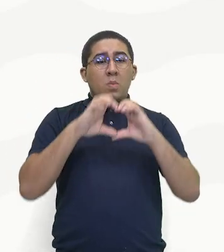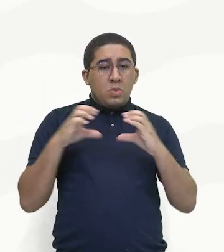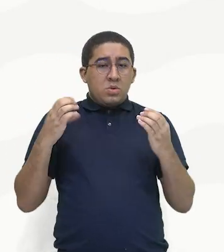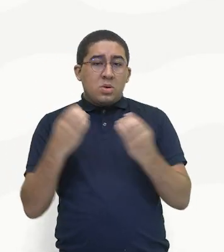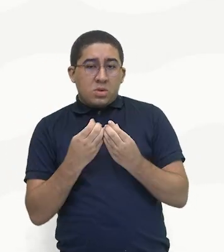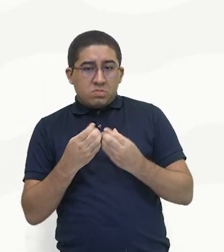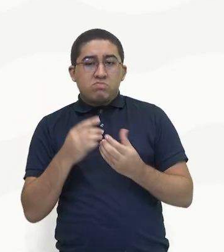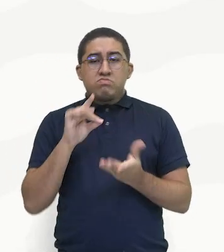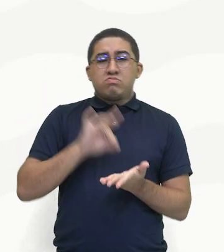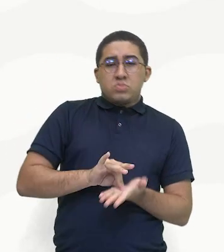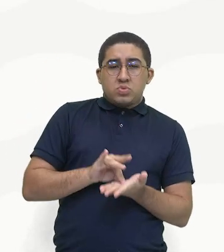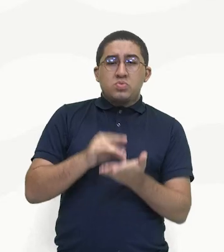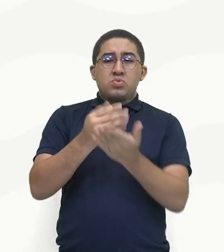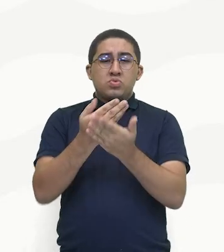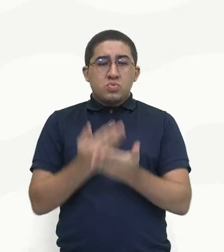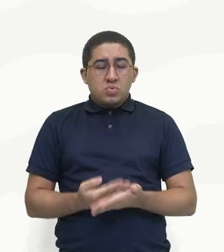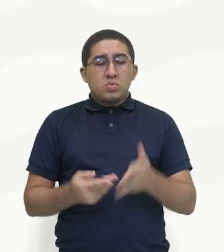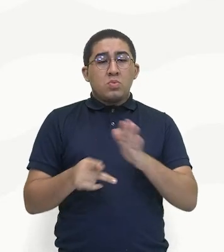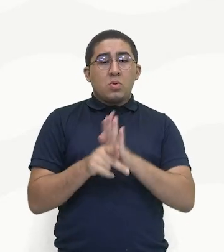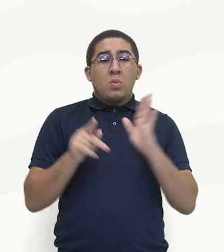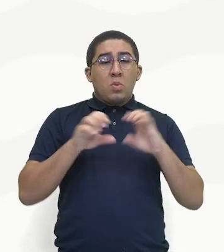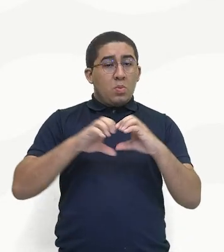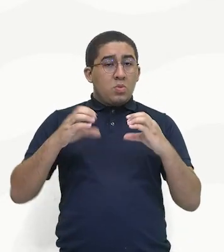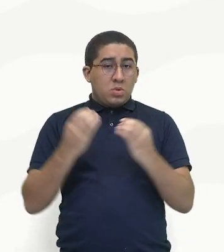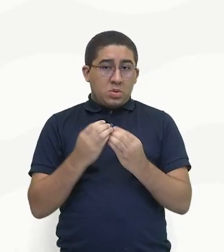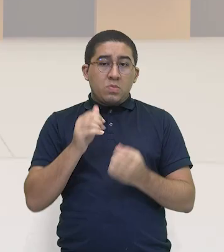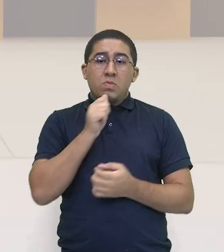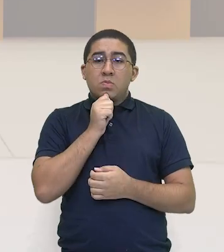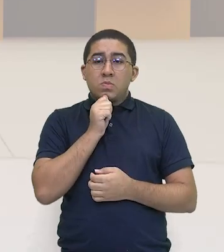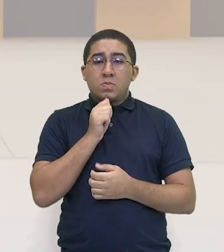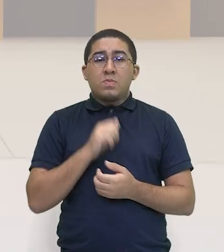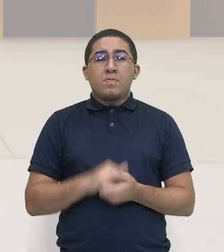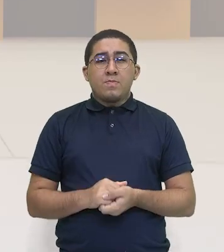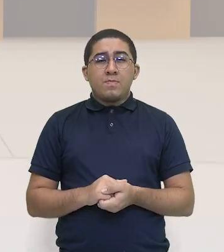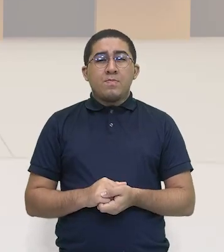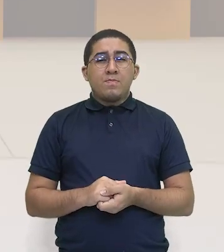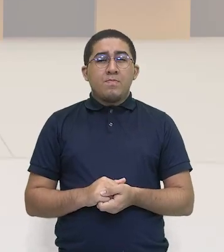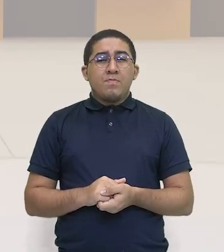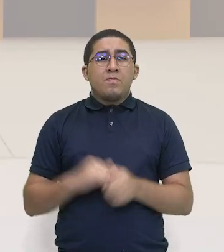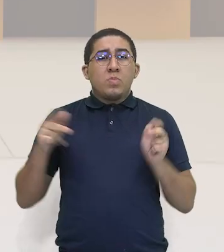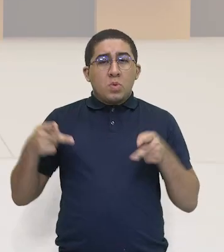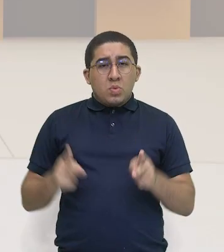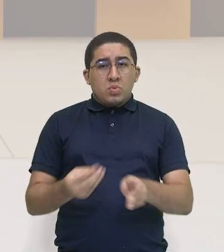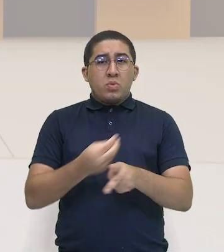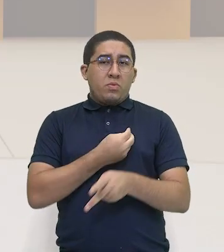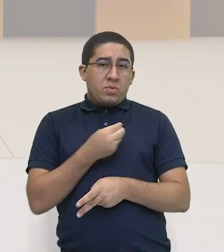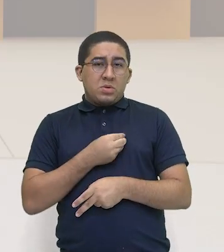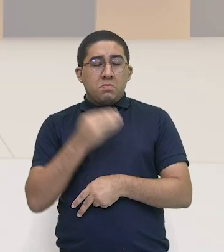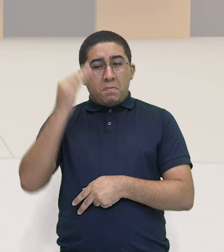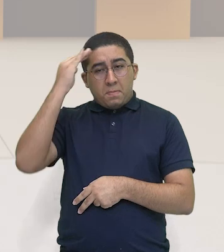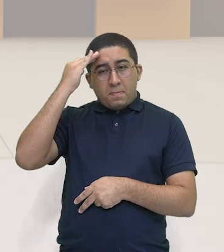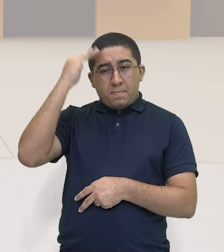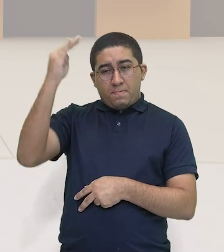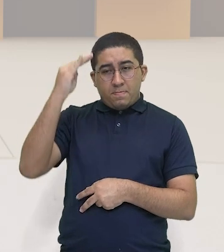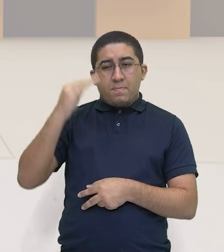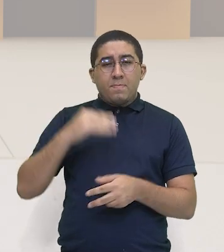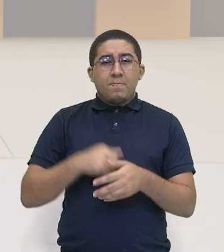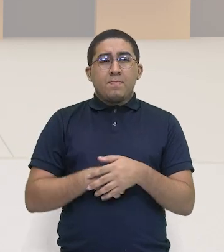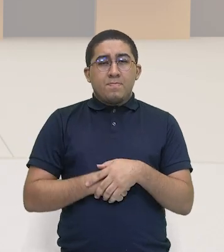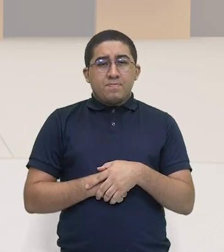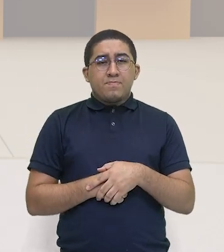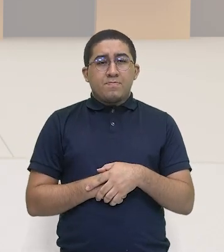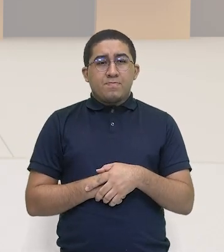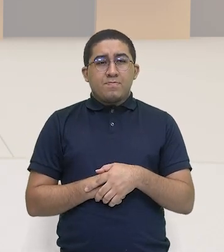né, o estudo sobre essas comunidades, né, ainda estão resistindo, vamos dizer assim, né, estão